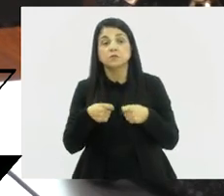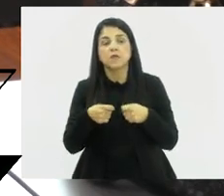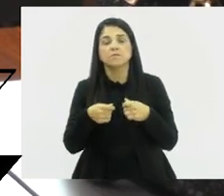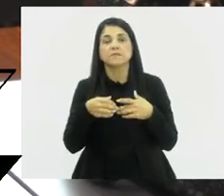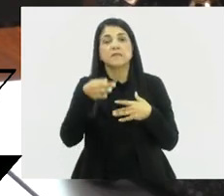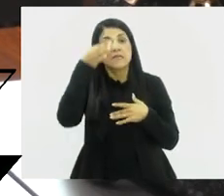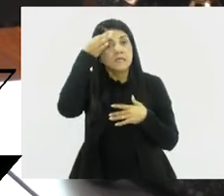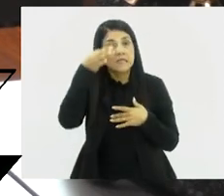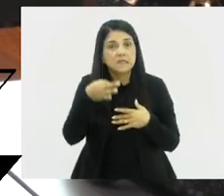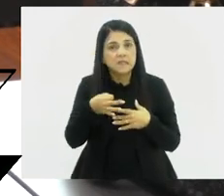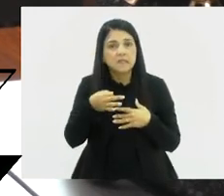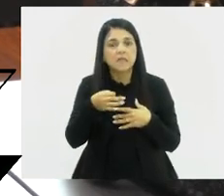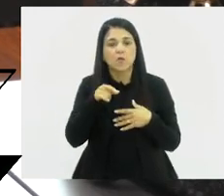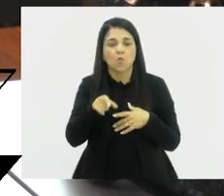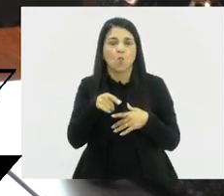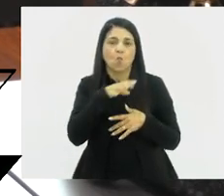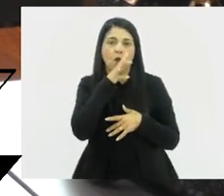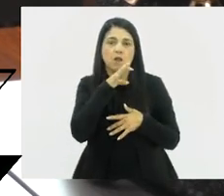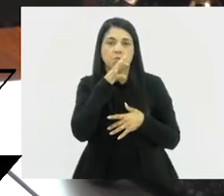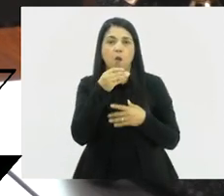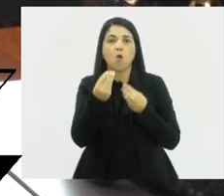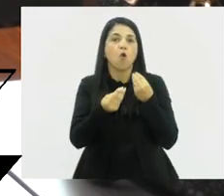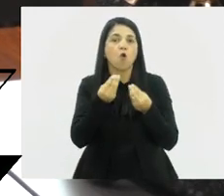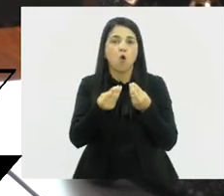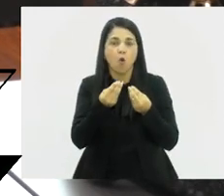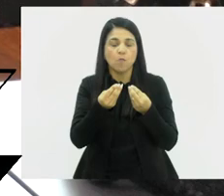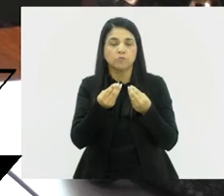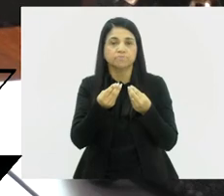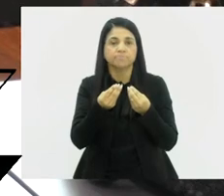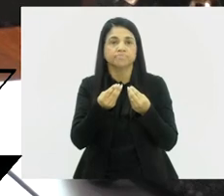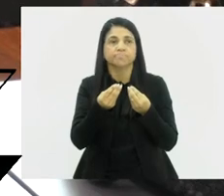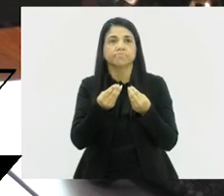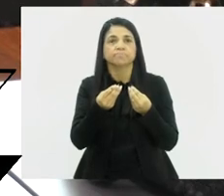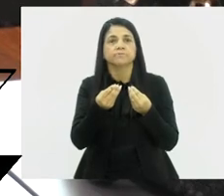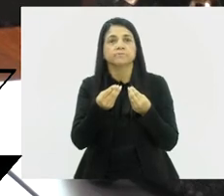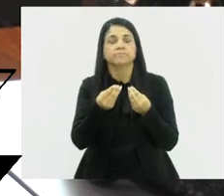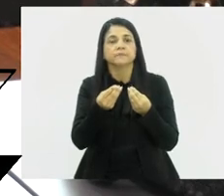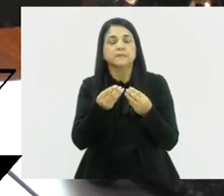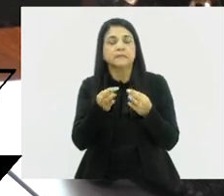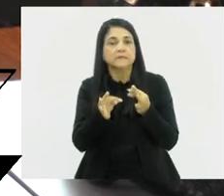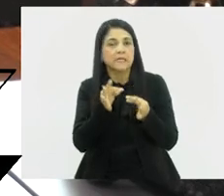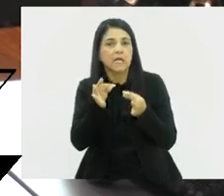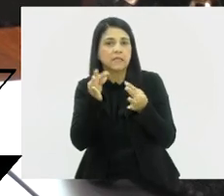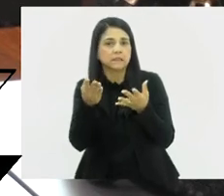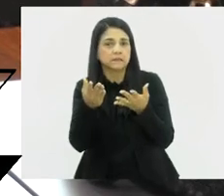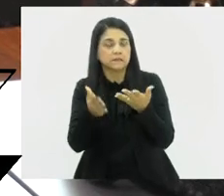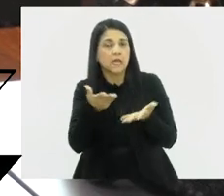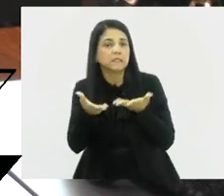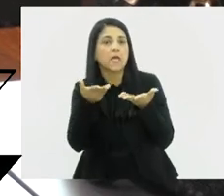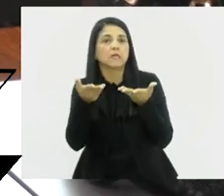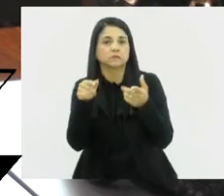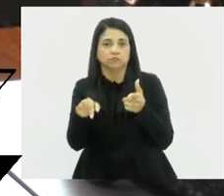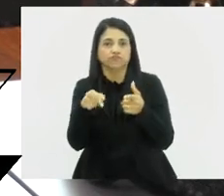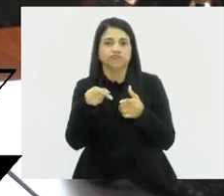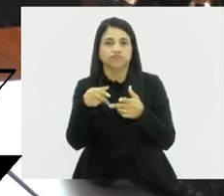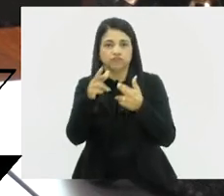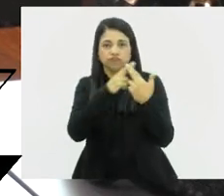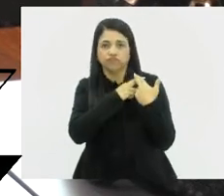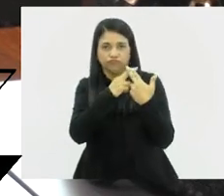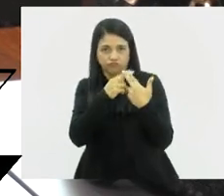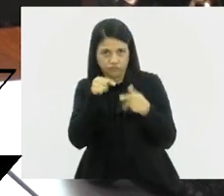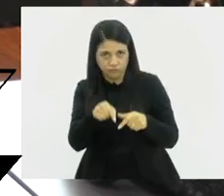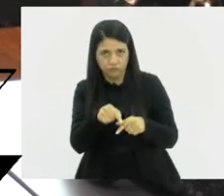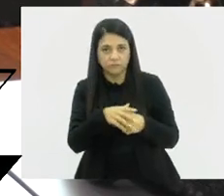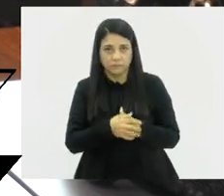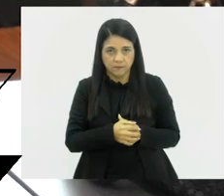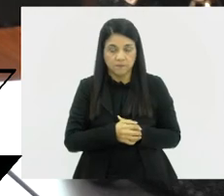melhor forma que esse animal deve ser tratado pelos seus tutores. Obviamente, a gente tem aqui a presença de muitas